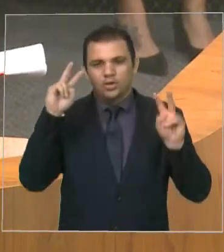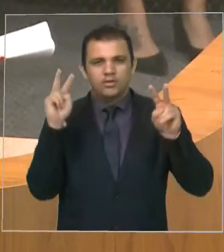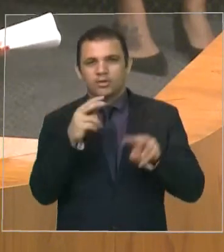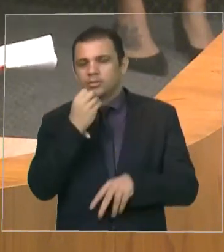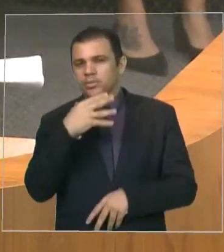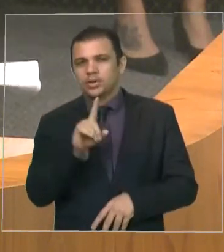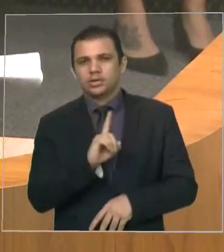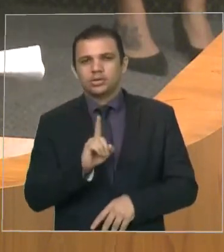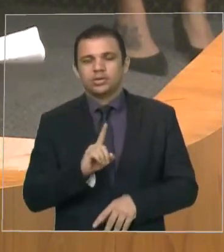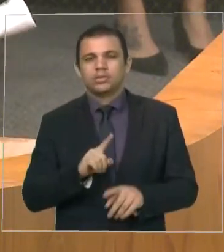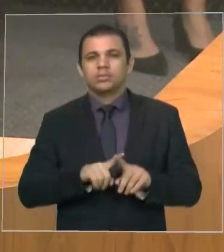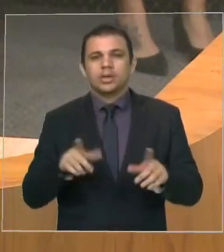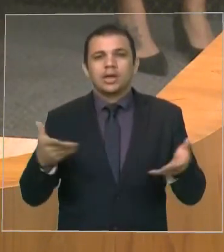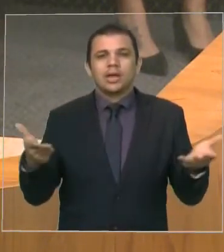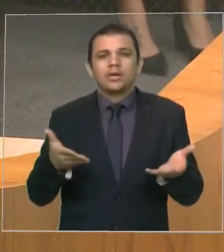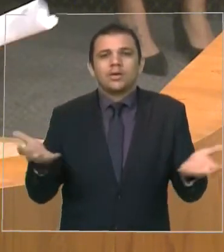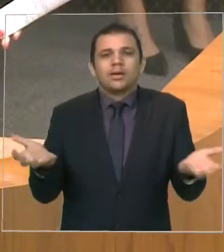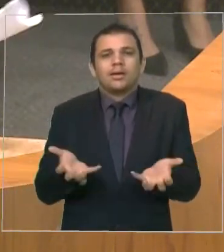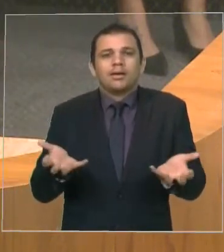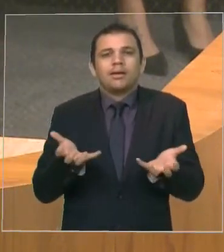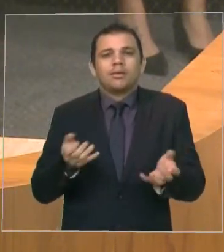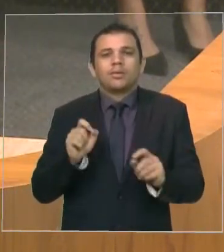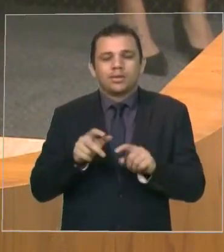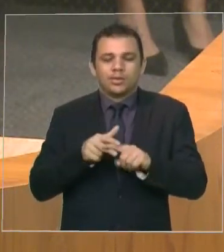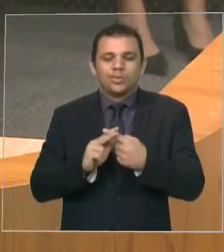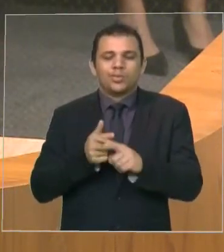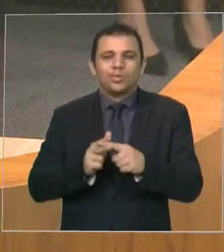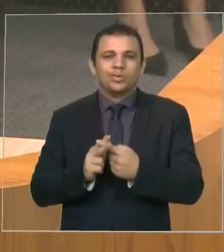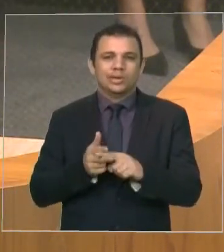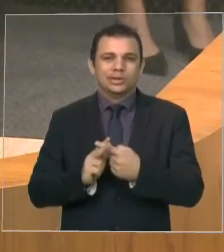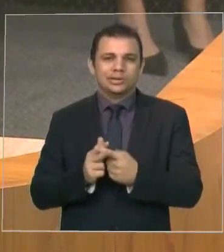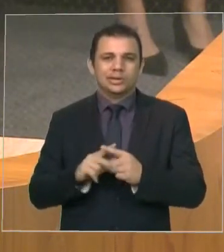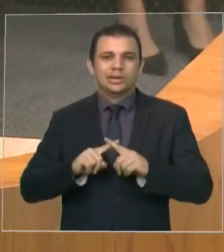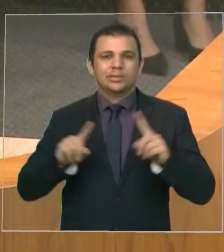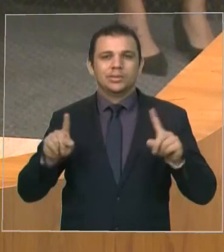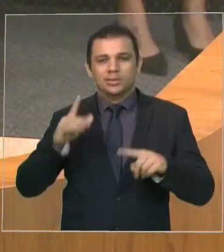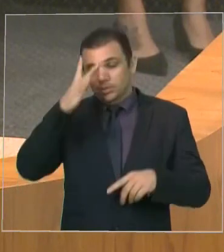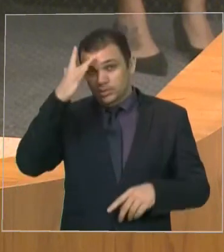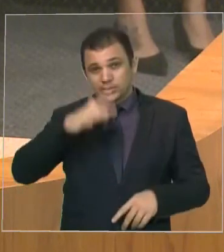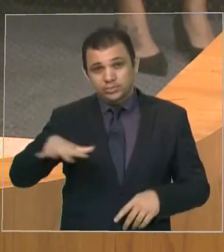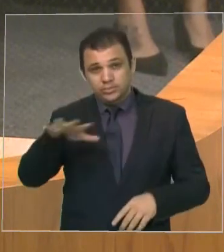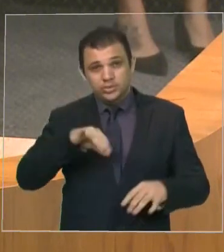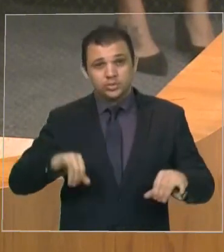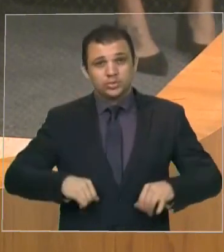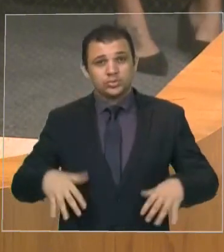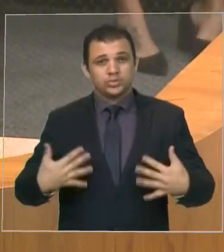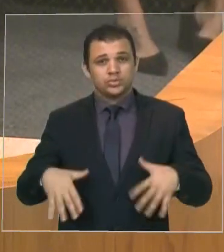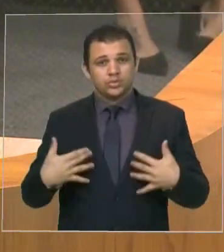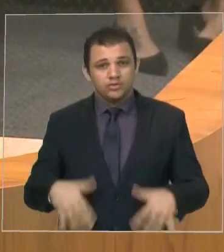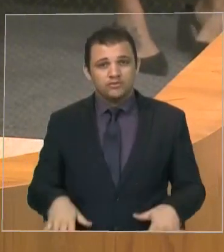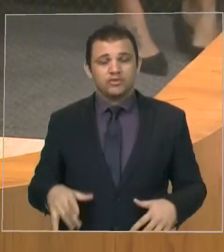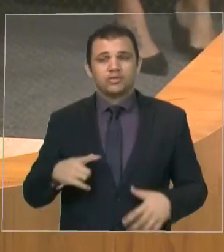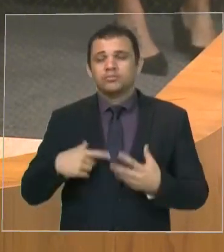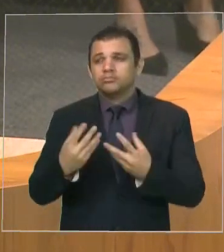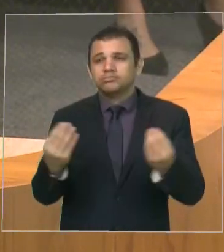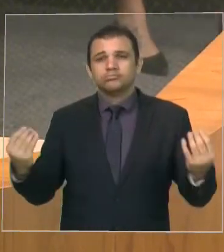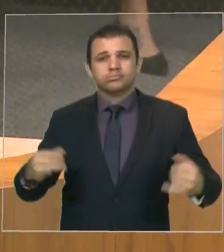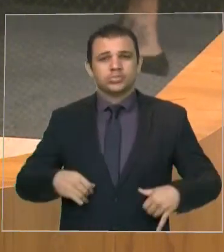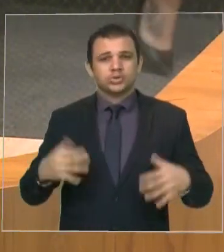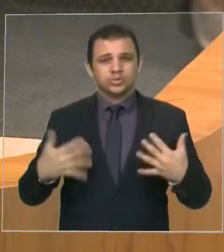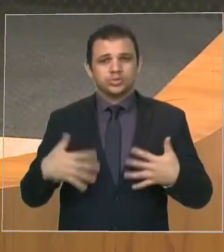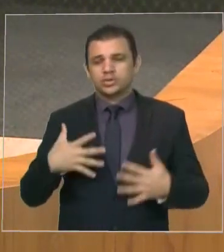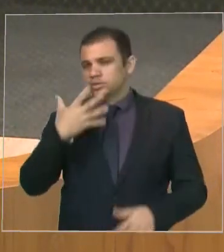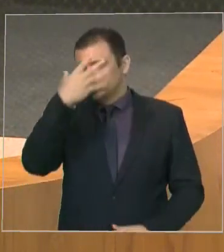tenta remediar mais as pessoas que sofreram com isso, que foram milhares, não